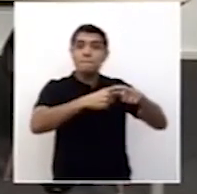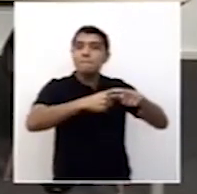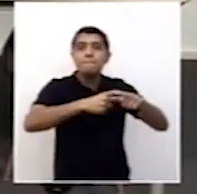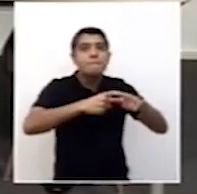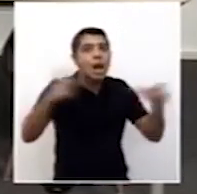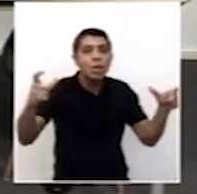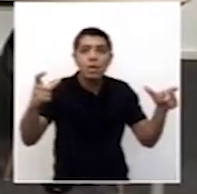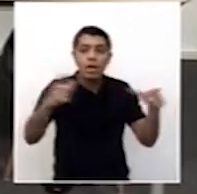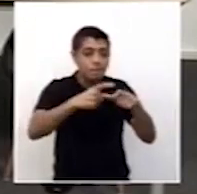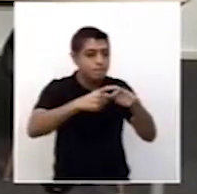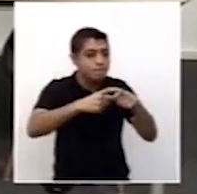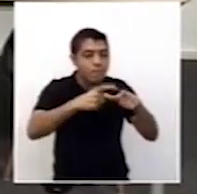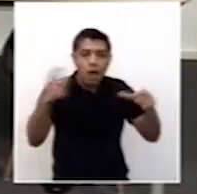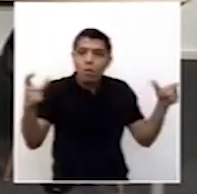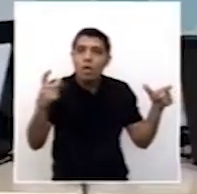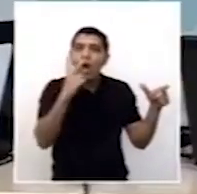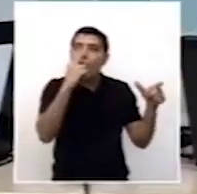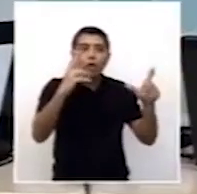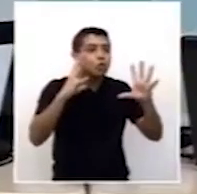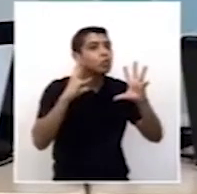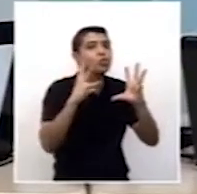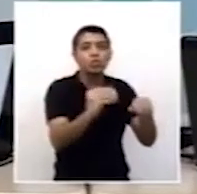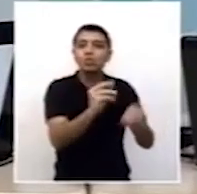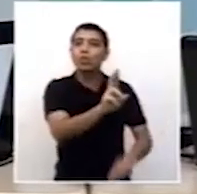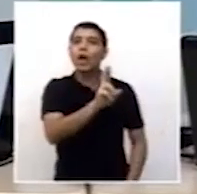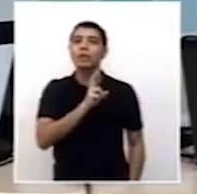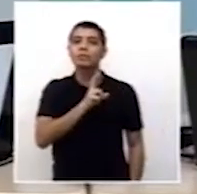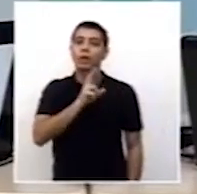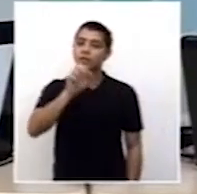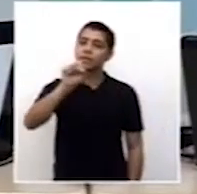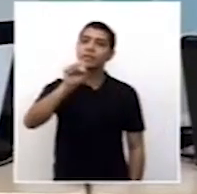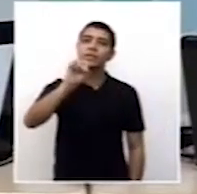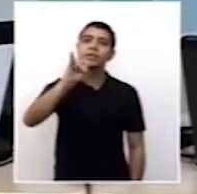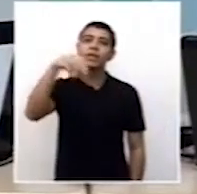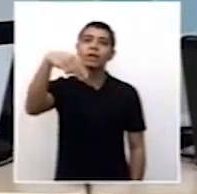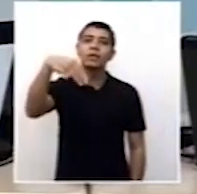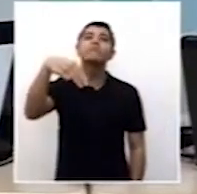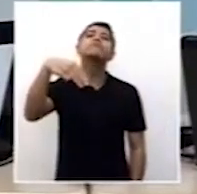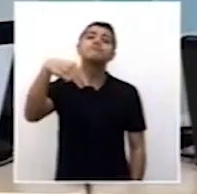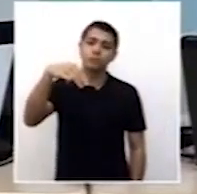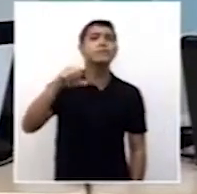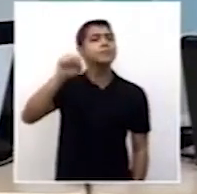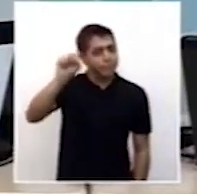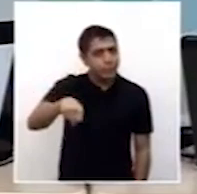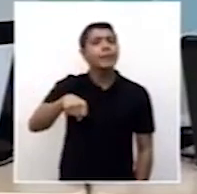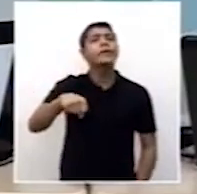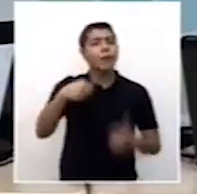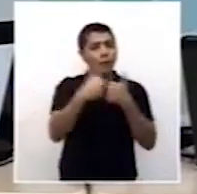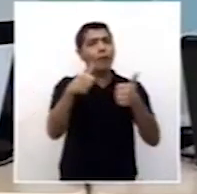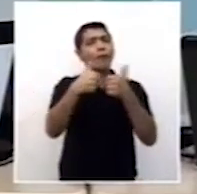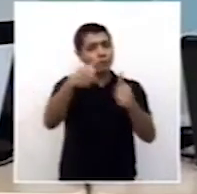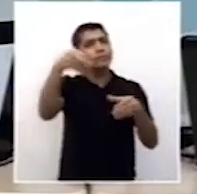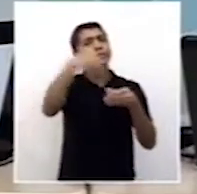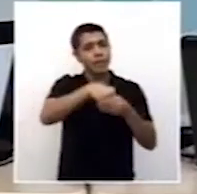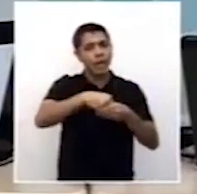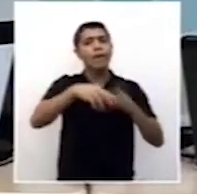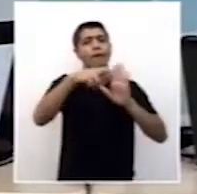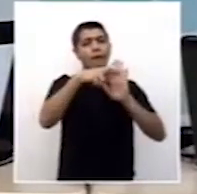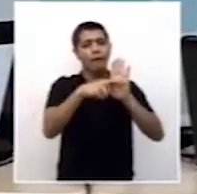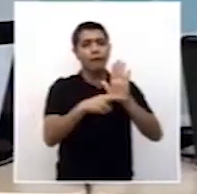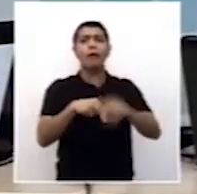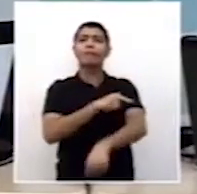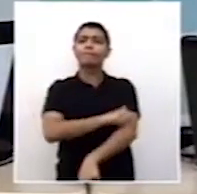de forma unânime, todos responderam sim, que deveria ter sim essas regras de convivência para que a